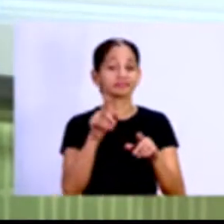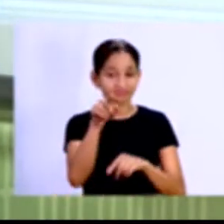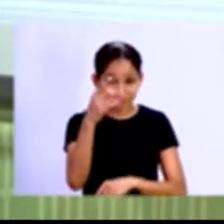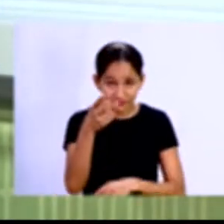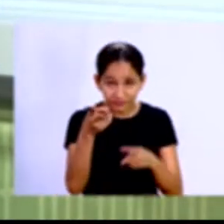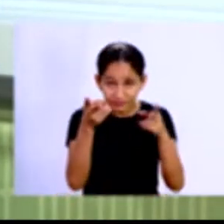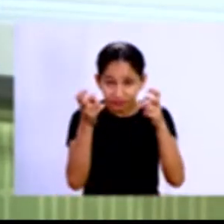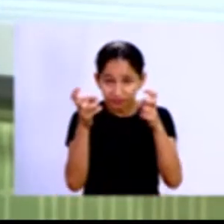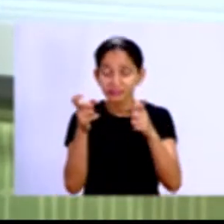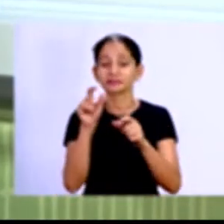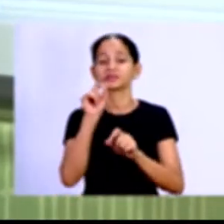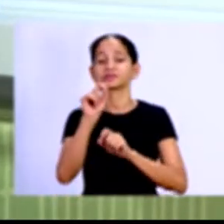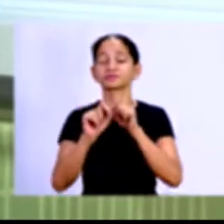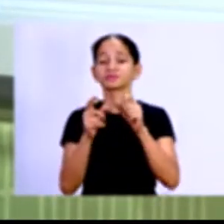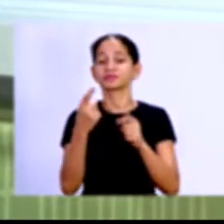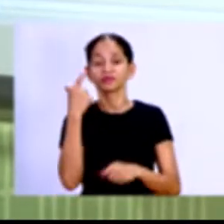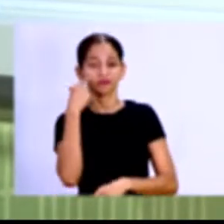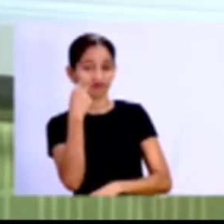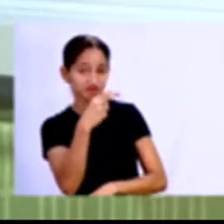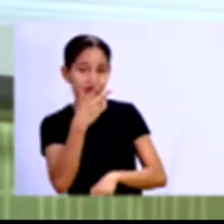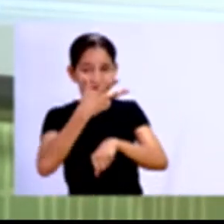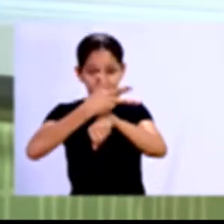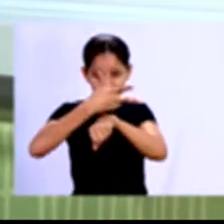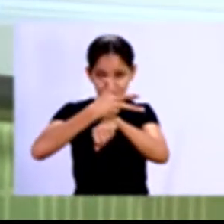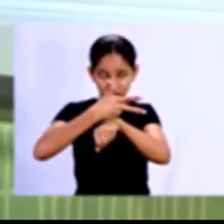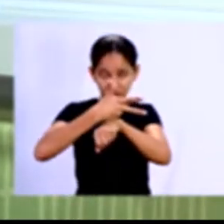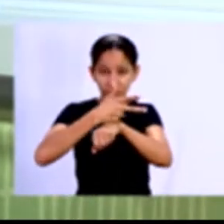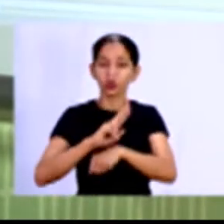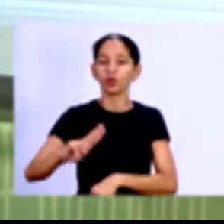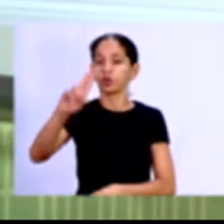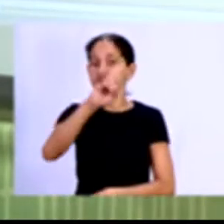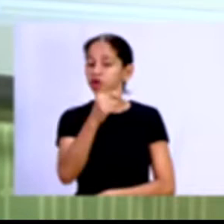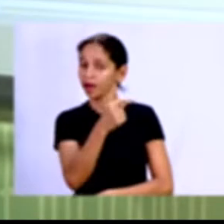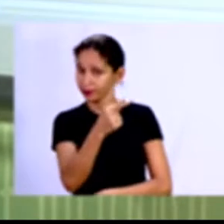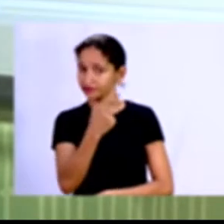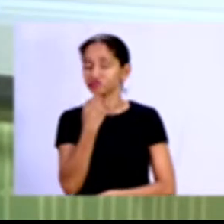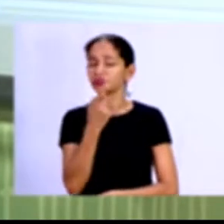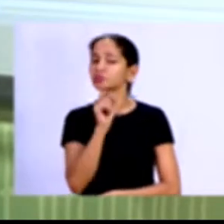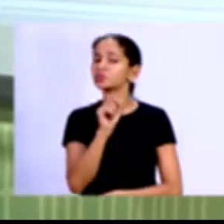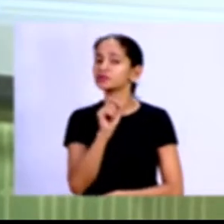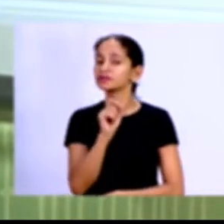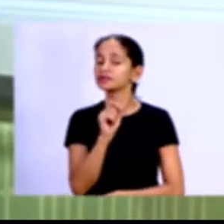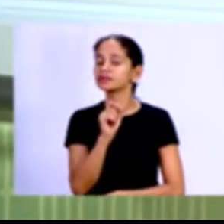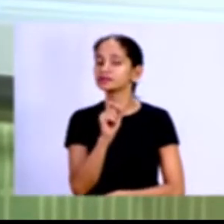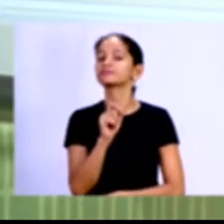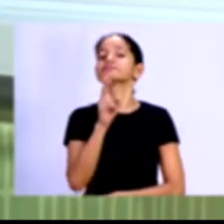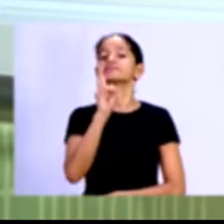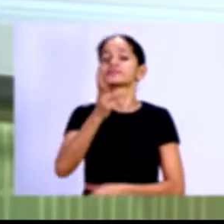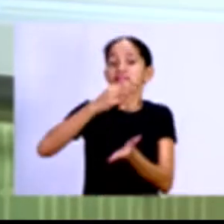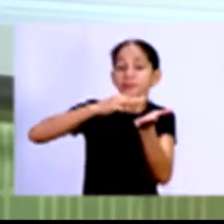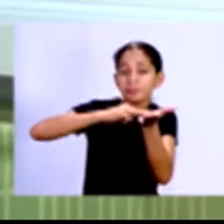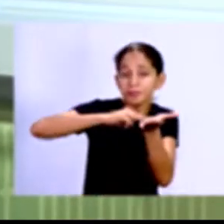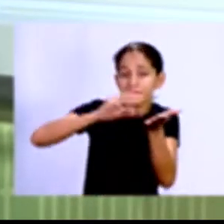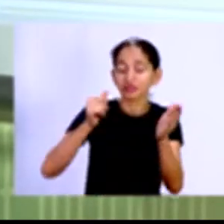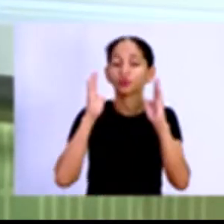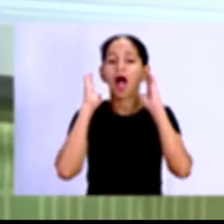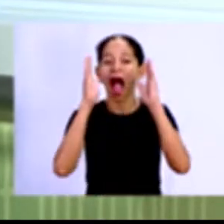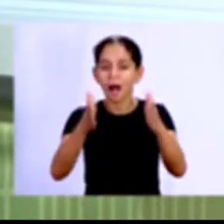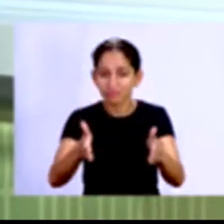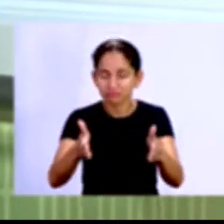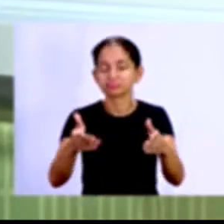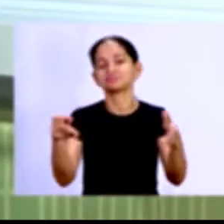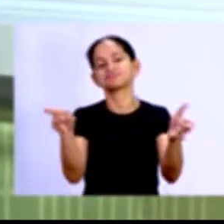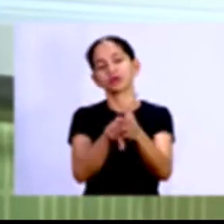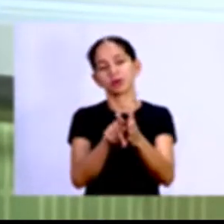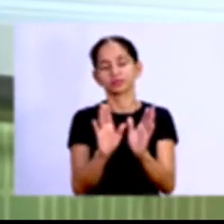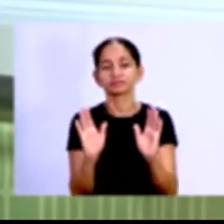Você observou nesse vídeo que nós utilizamos que a metodologia ela é um caminho, né, para